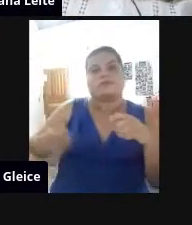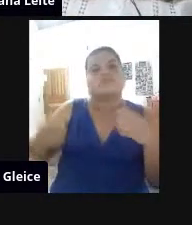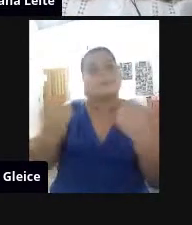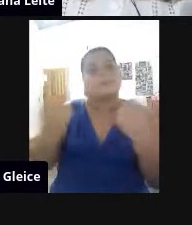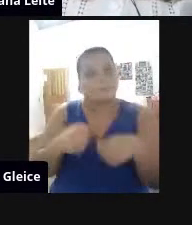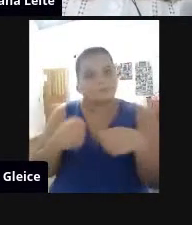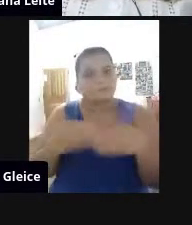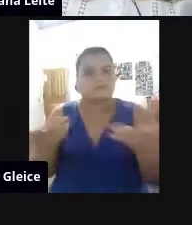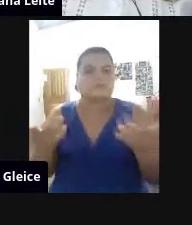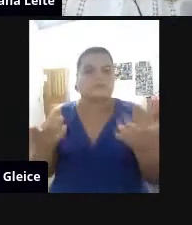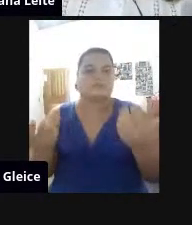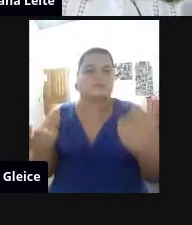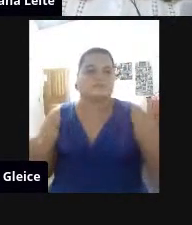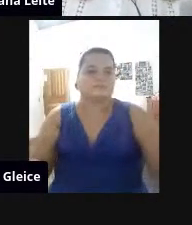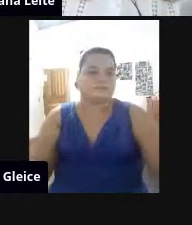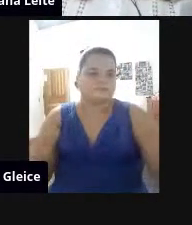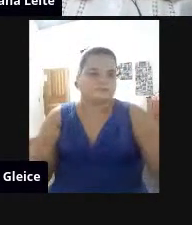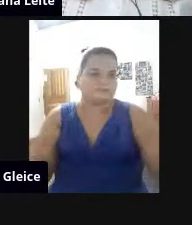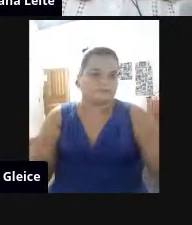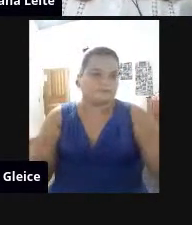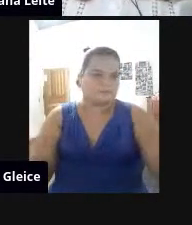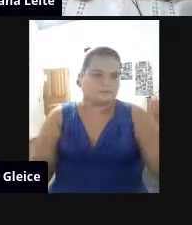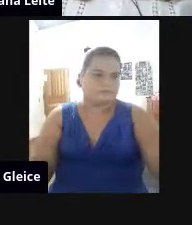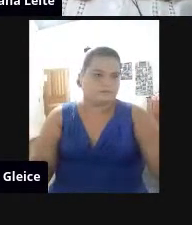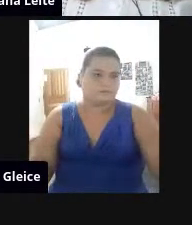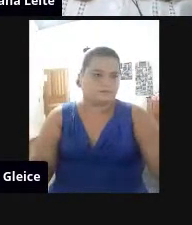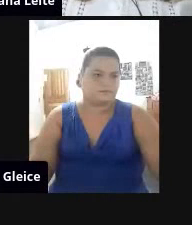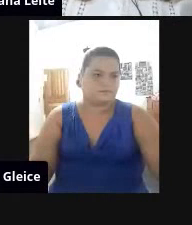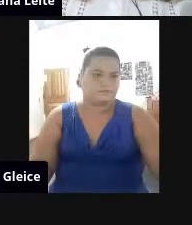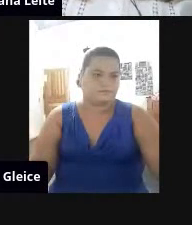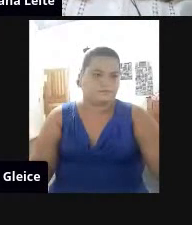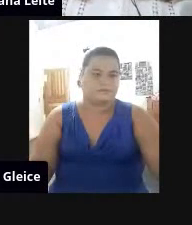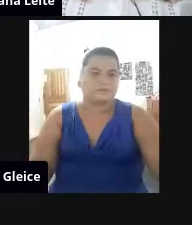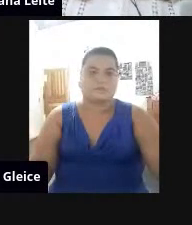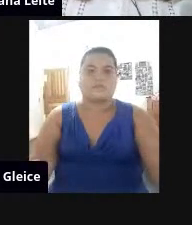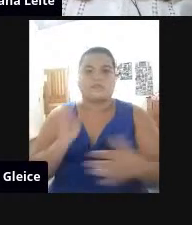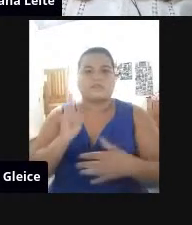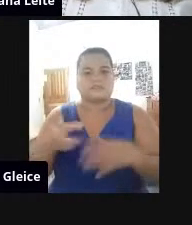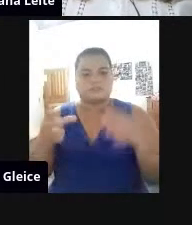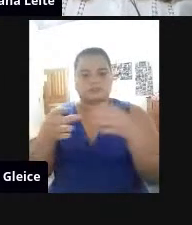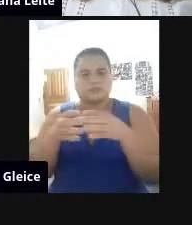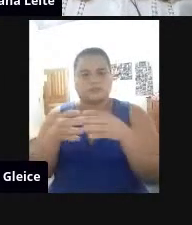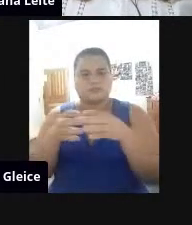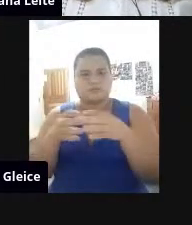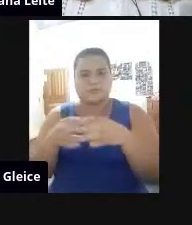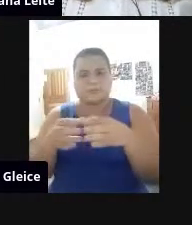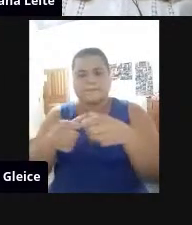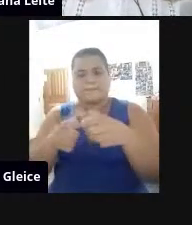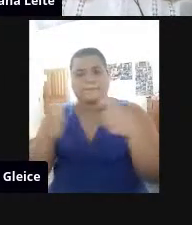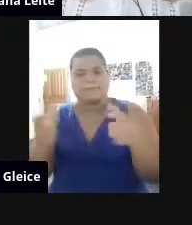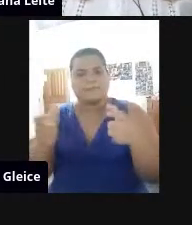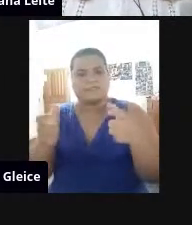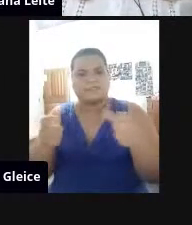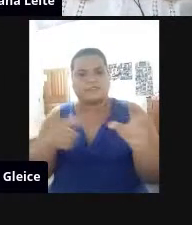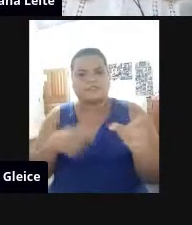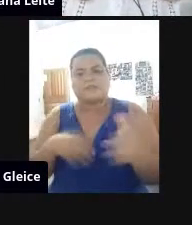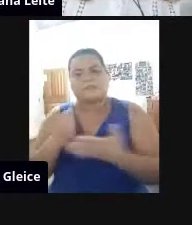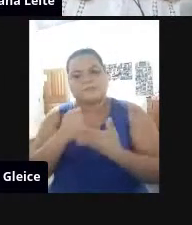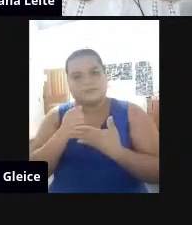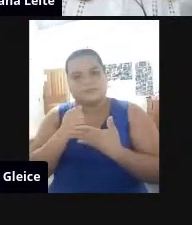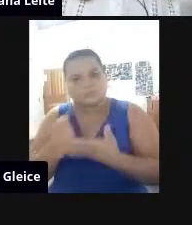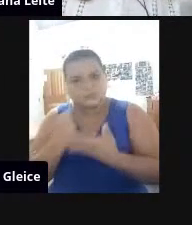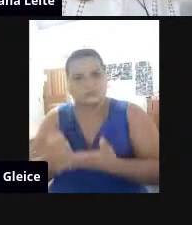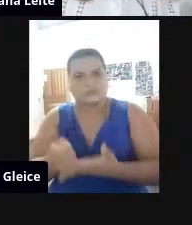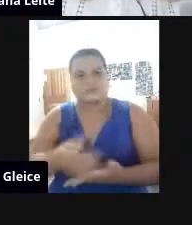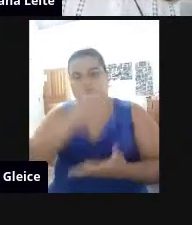de trabalhar com essa equipe, porque cada um vai contribuindo de alguma maneira para esse indivíduo, já que é um indivíduo que tem muitas